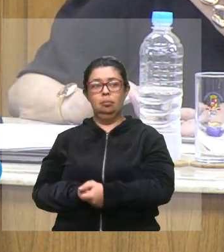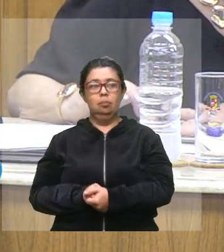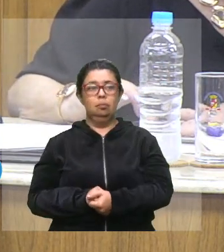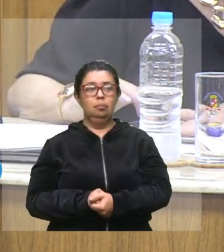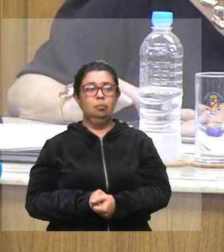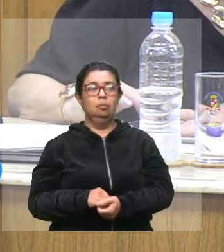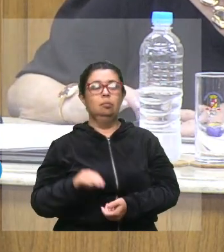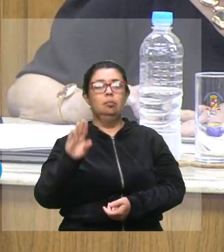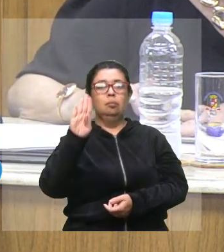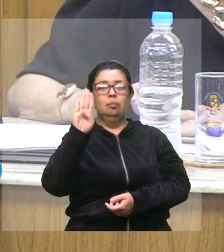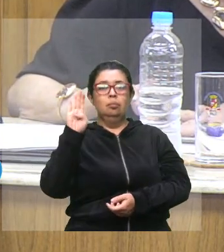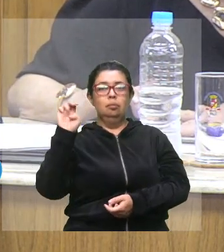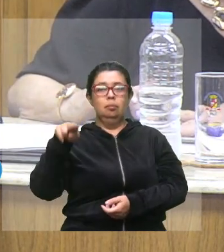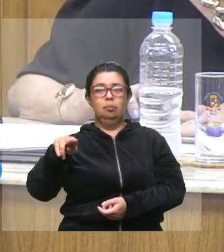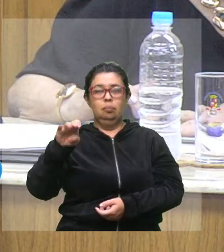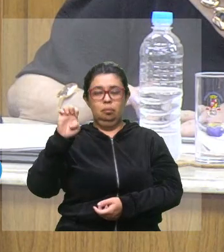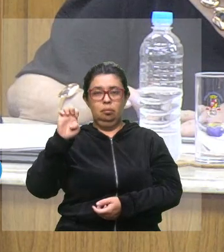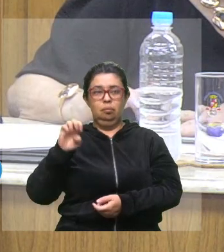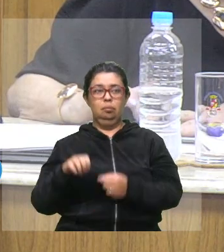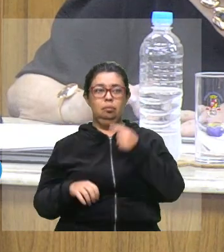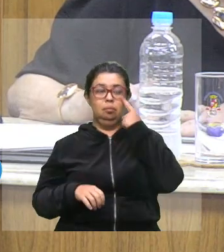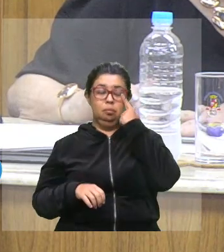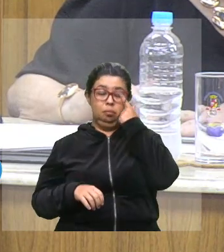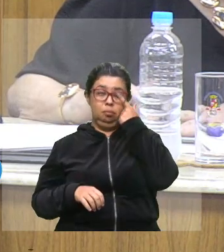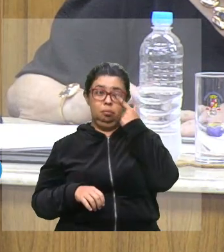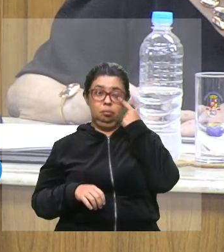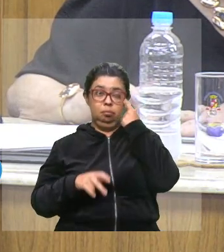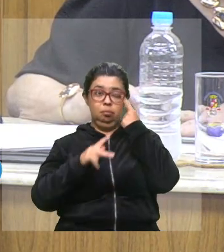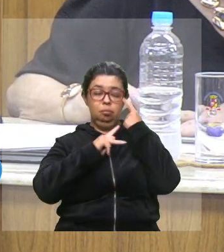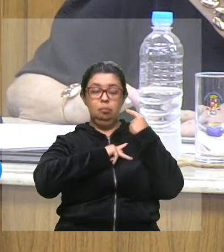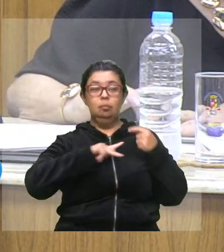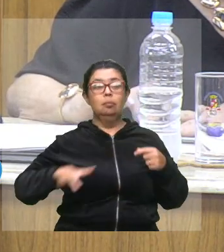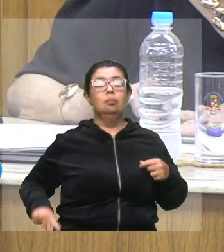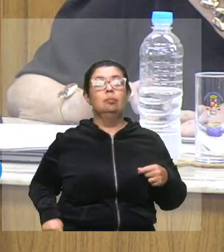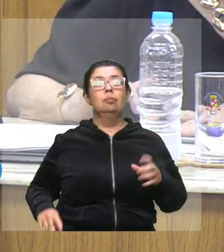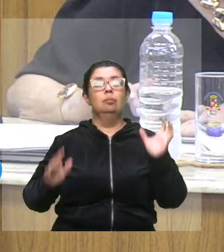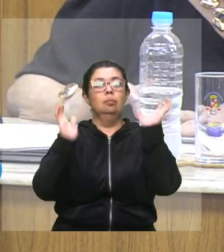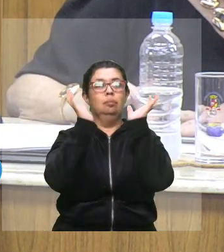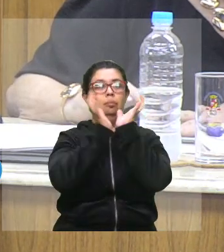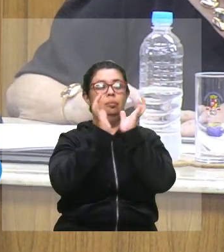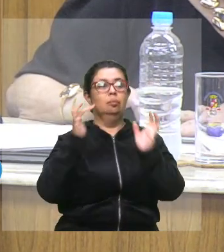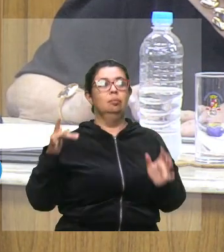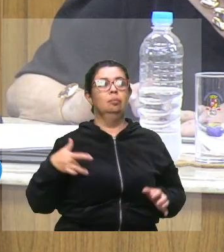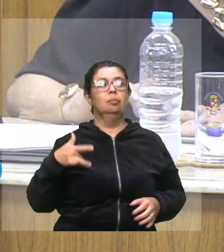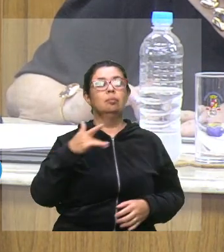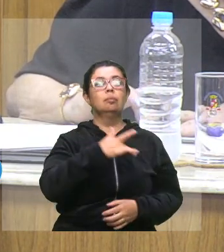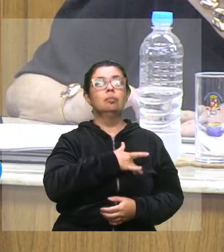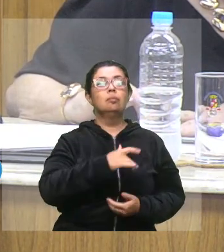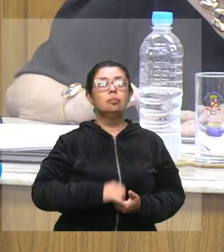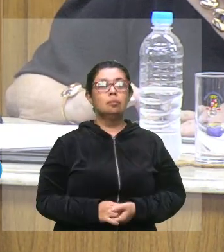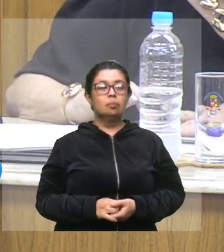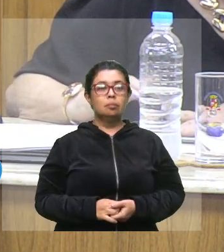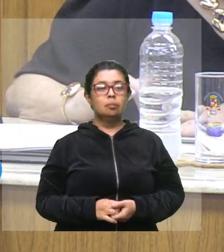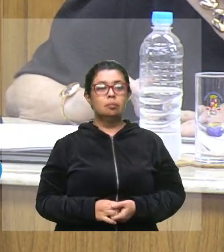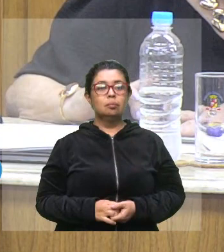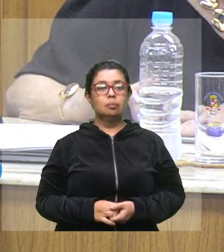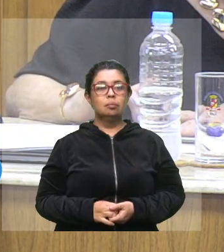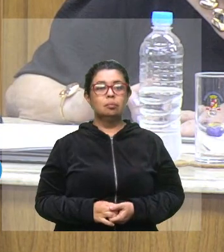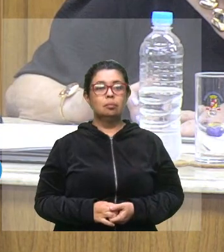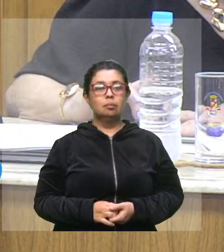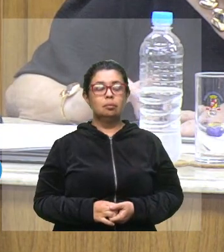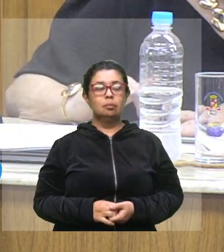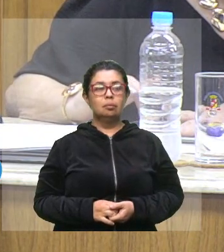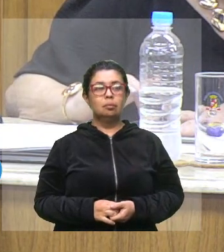Benê Quintiliano, a nossa presidente do Conselho da Saúde, e lá fomos fazer uma visita à